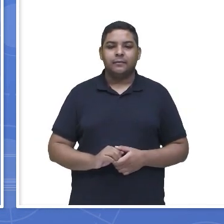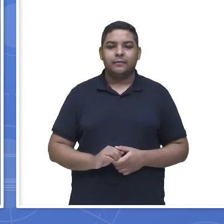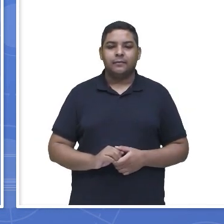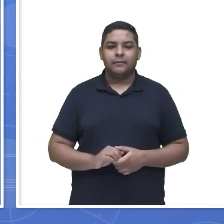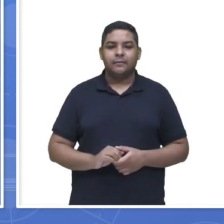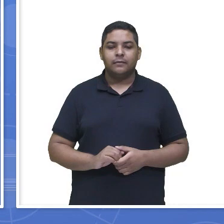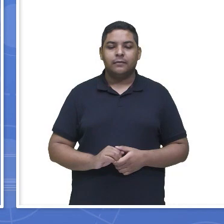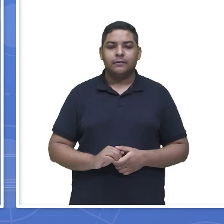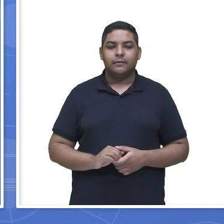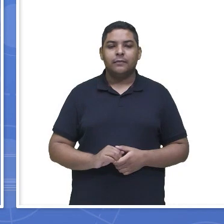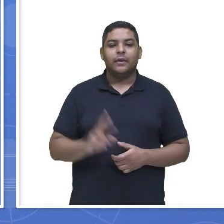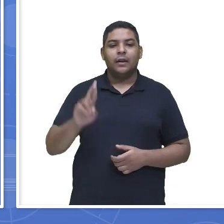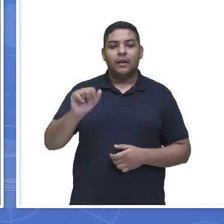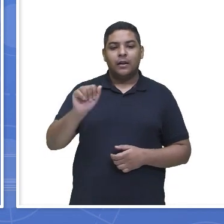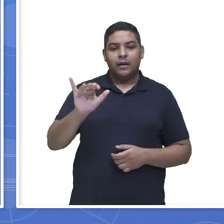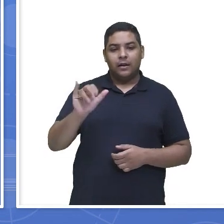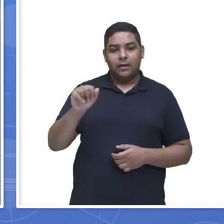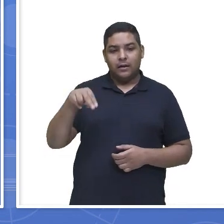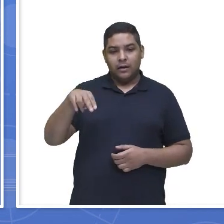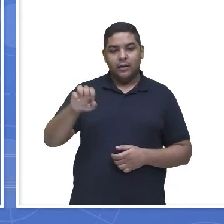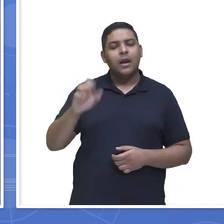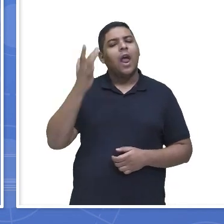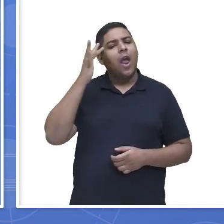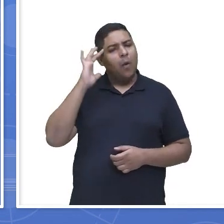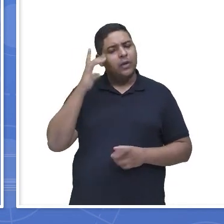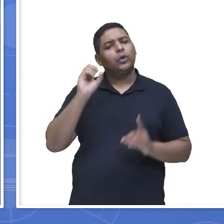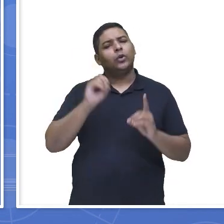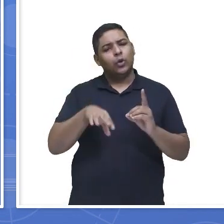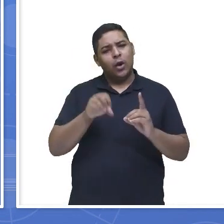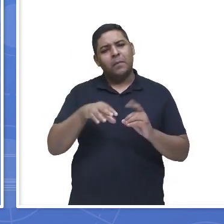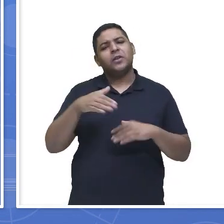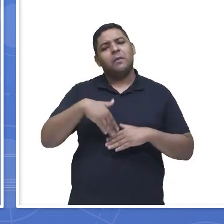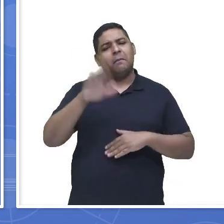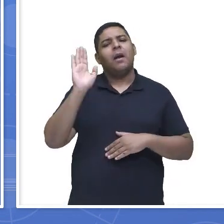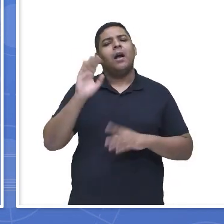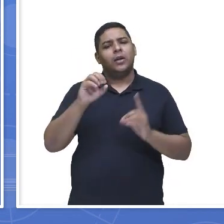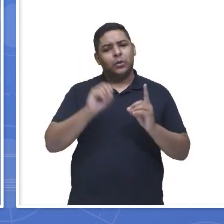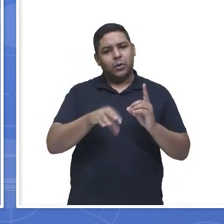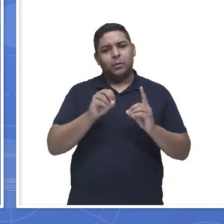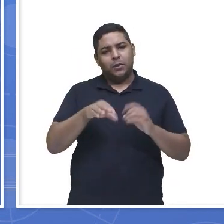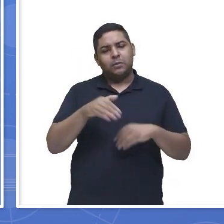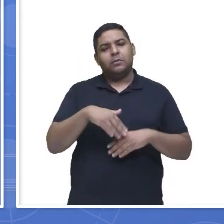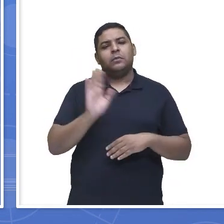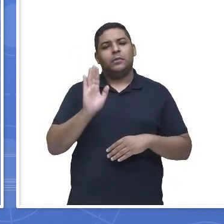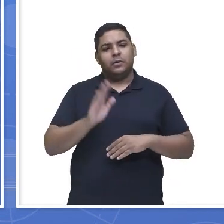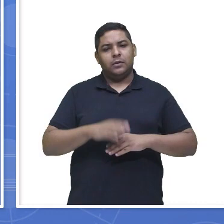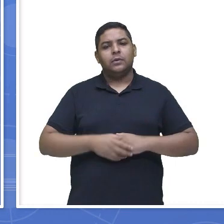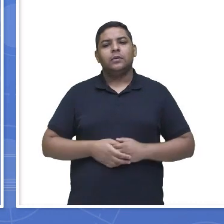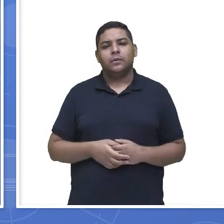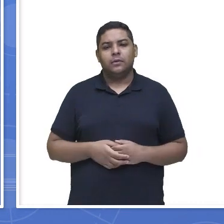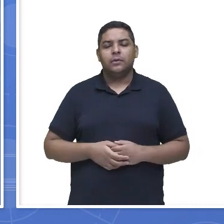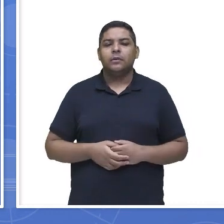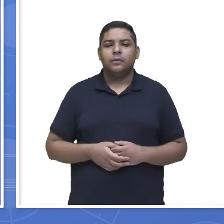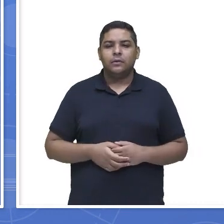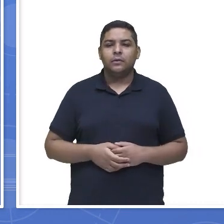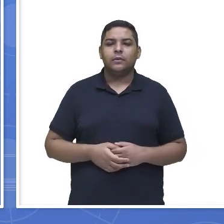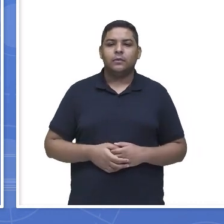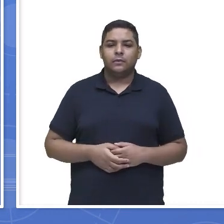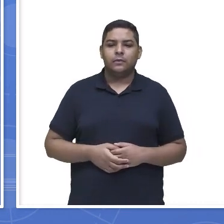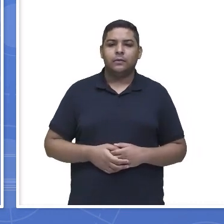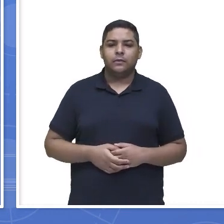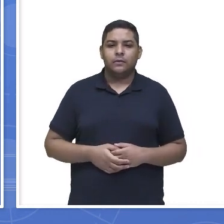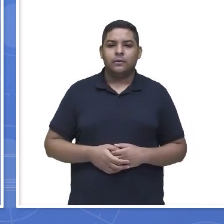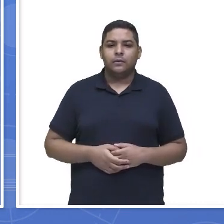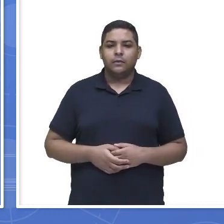Rayane, né, ela fala: eu acho que são mais dogmáticas. A sociedade hoje ela é mais dogmática do que cética. Rayane, não está